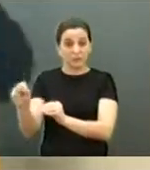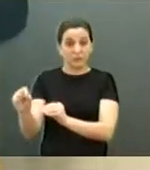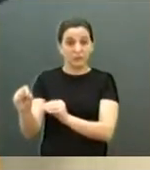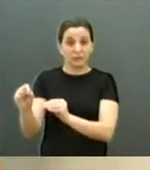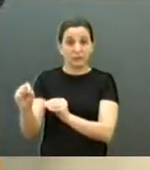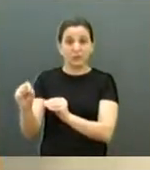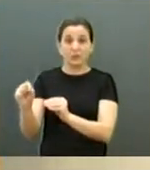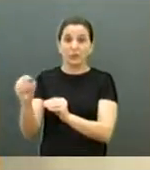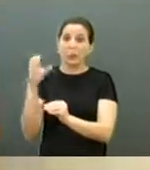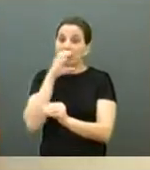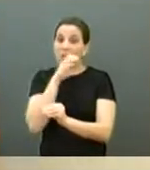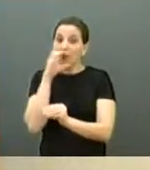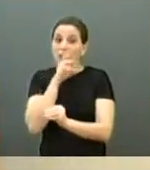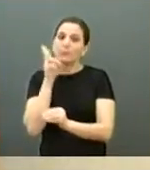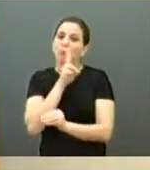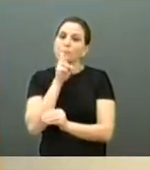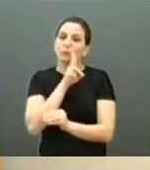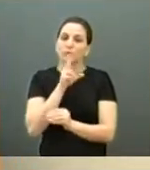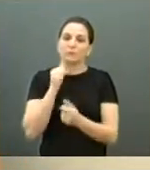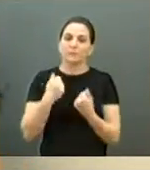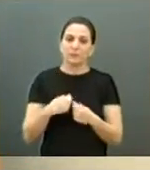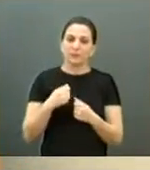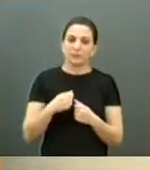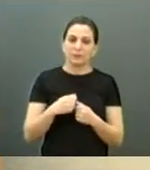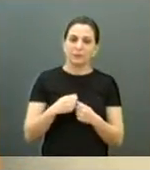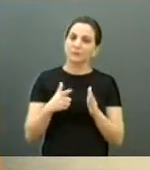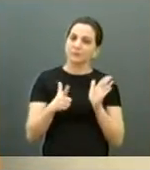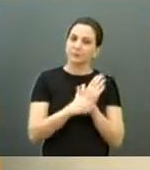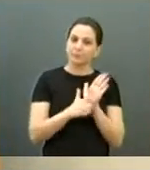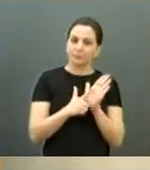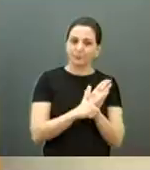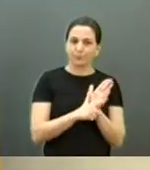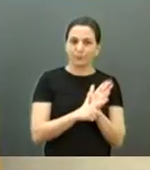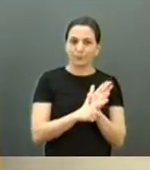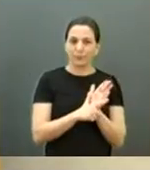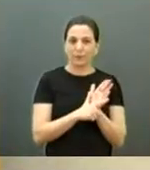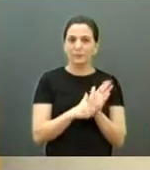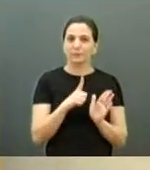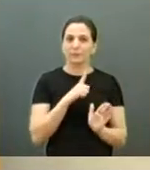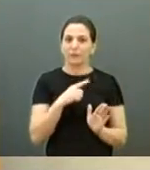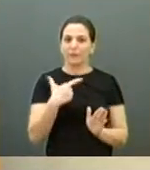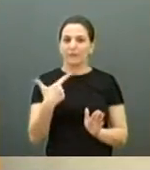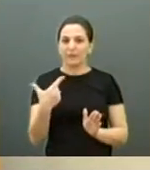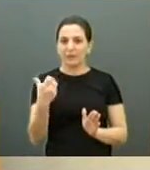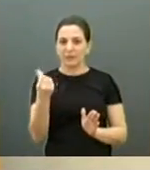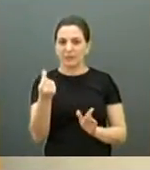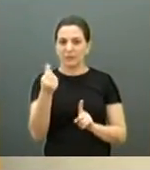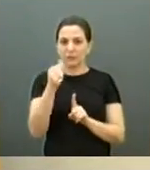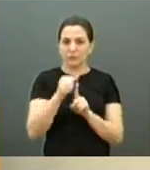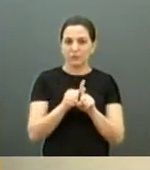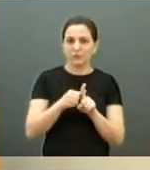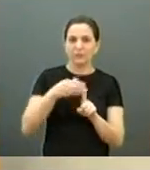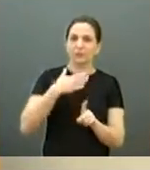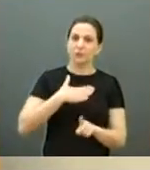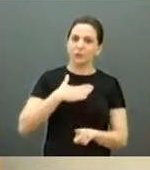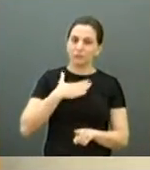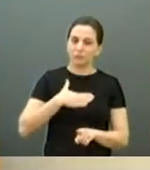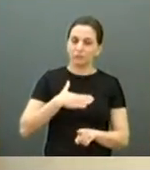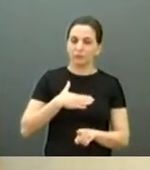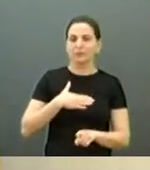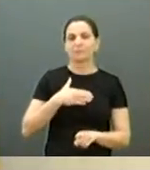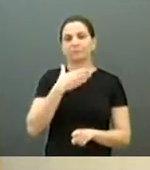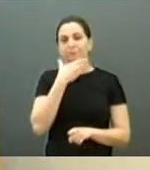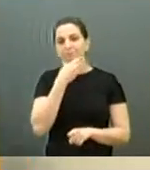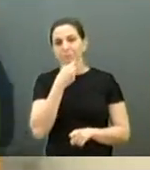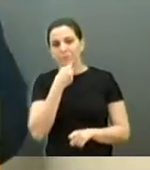quanto antes com urgência esse papel foi feito dia 26 do 181 senhor deu entrada na santa